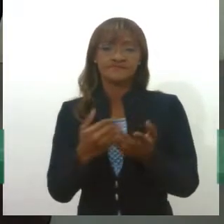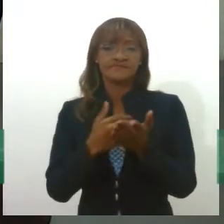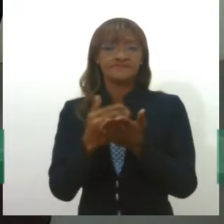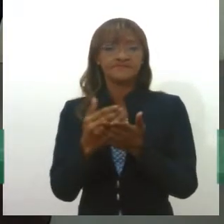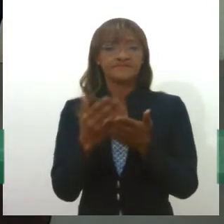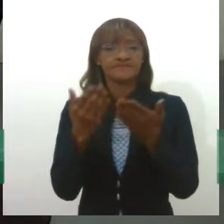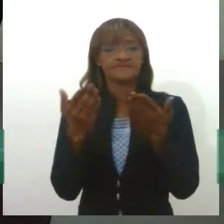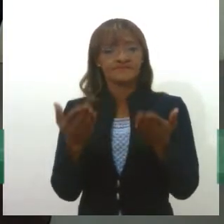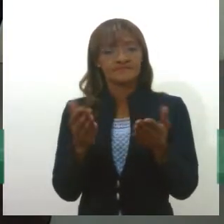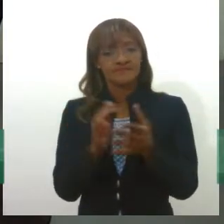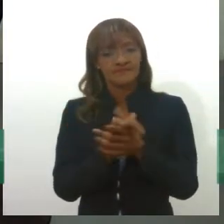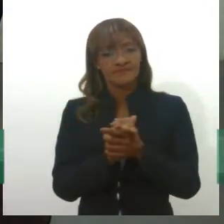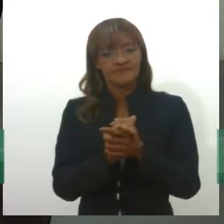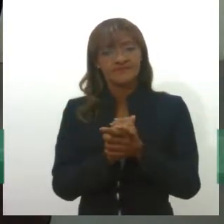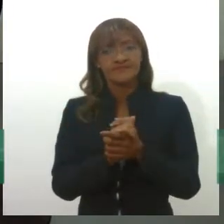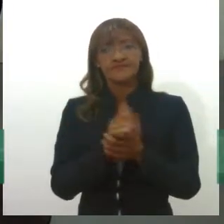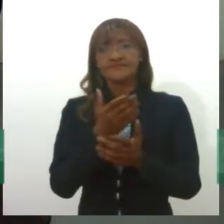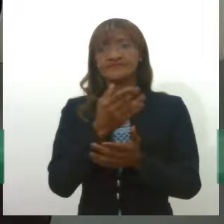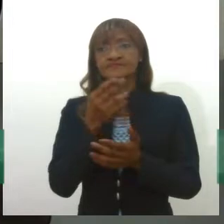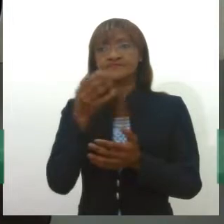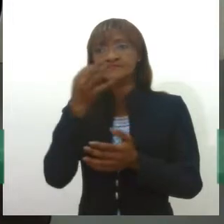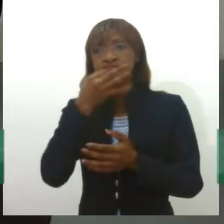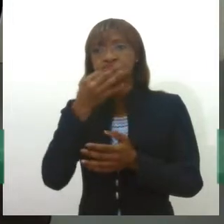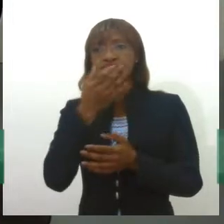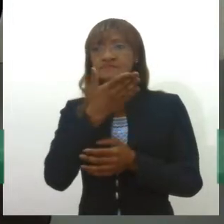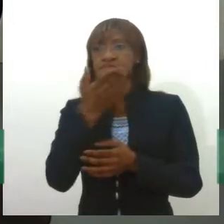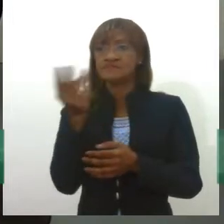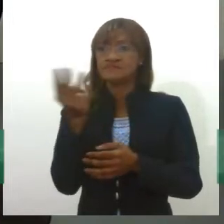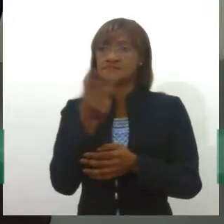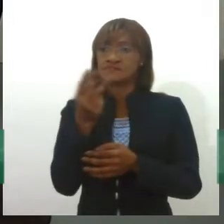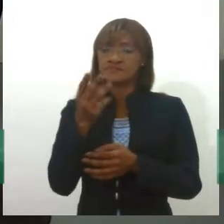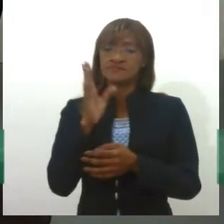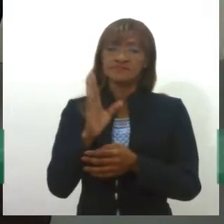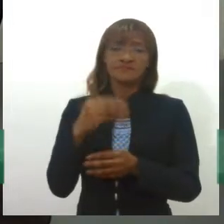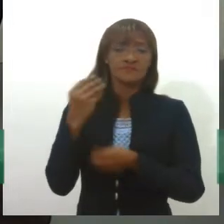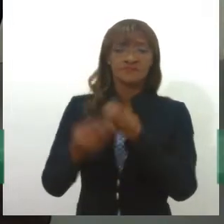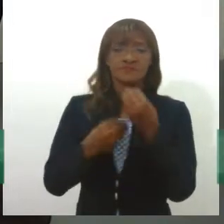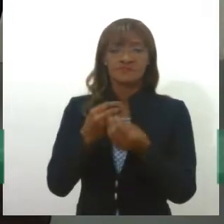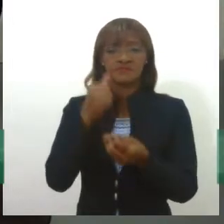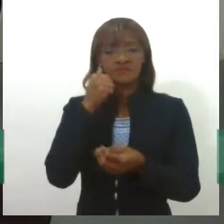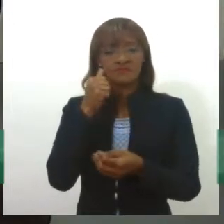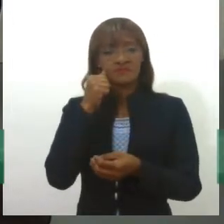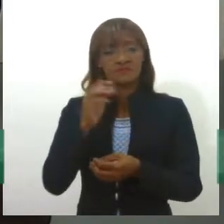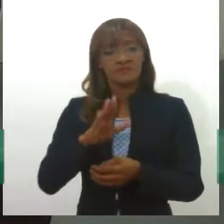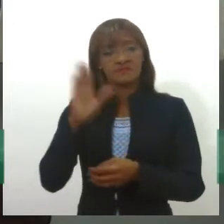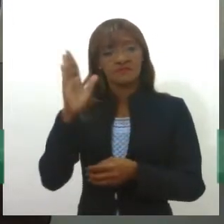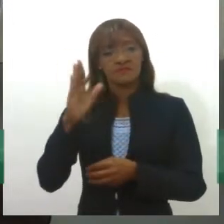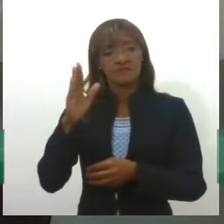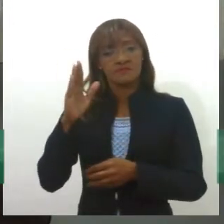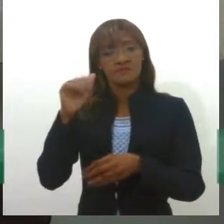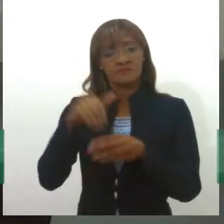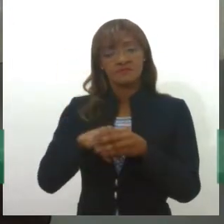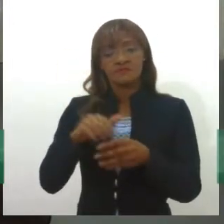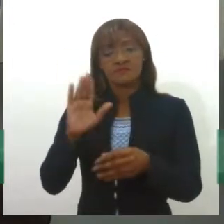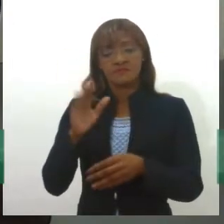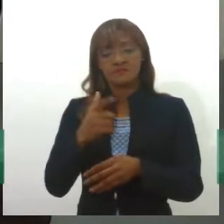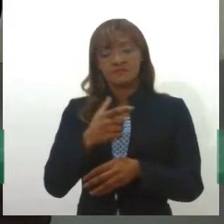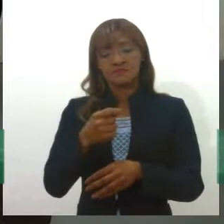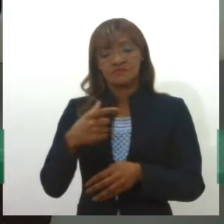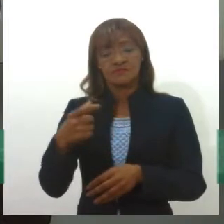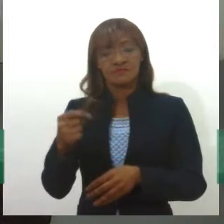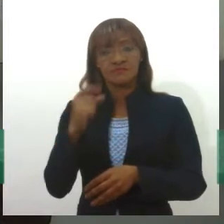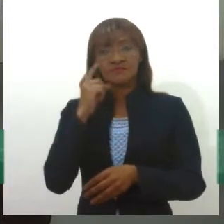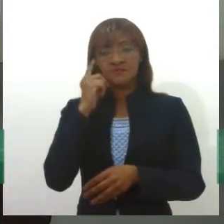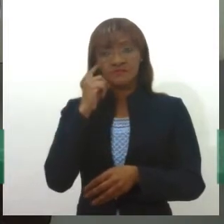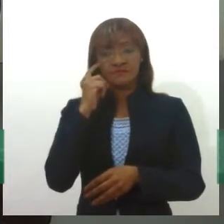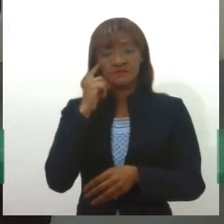uma avaliação breve de vocês, né? Como vocês analisam aí a participação das mulheres nas eleições de 2020, quando foram eleitos